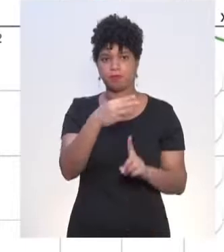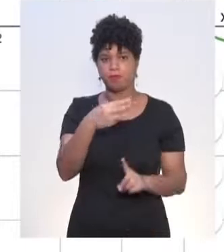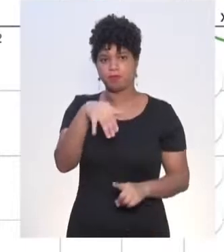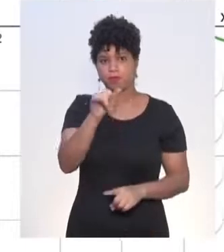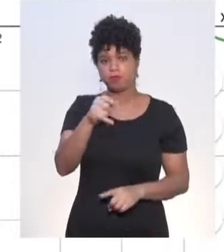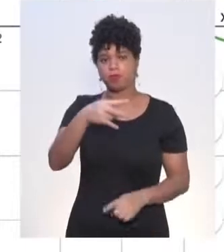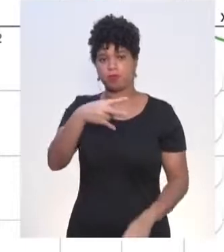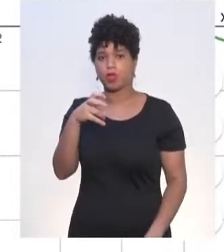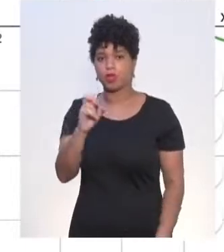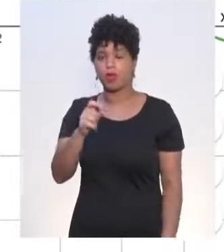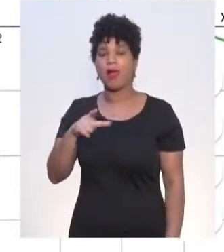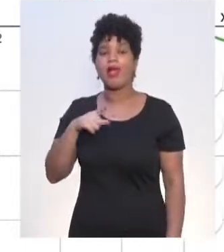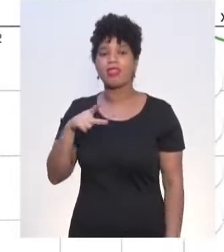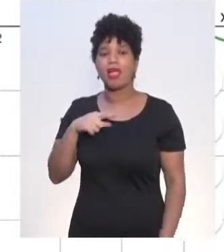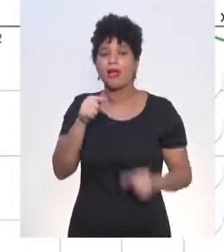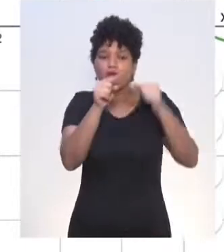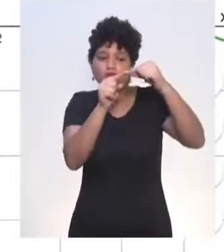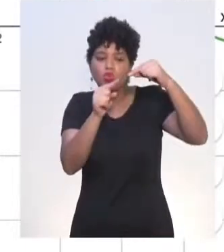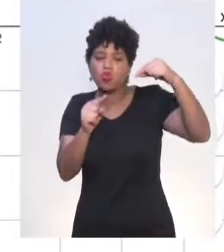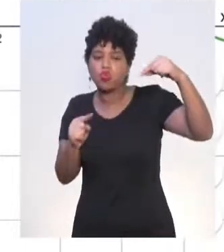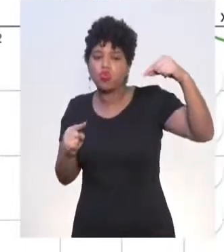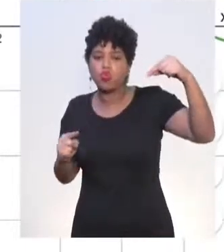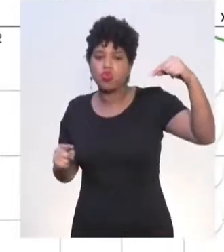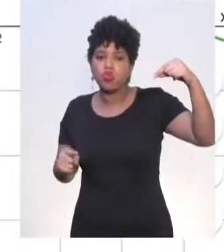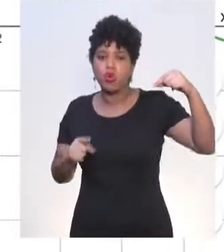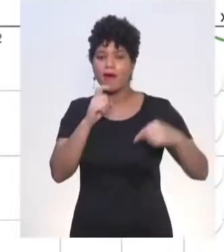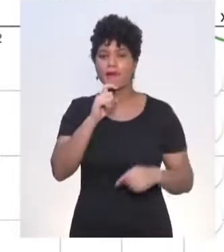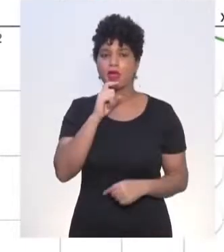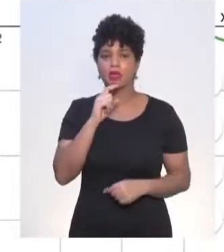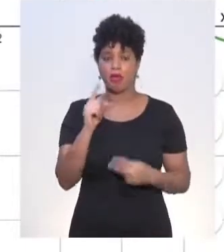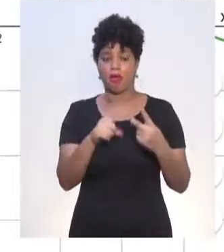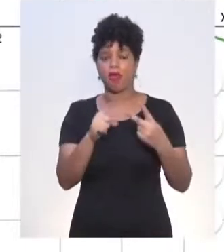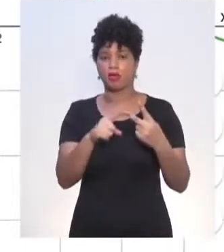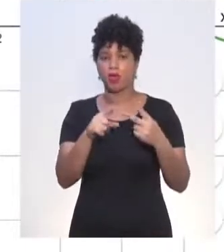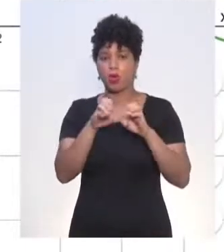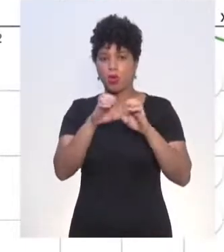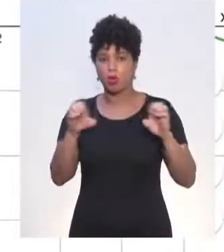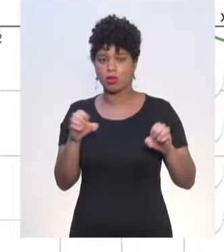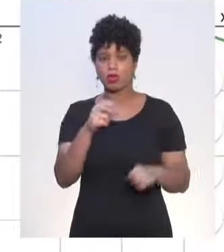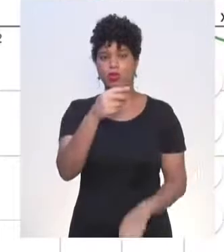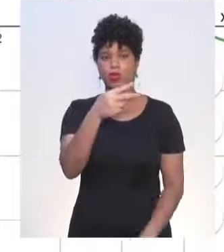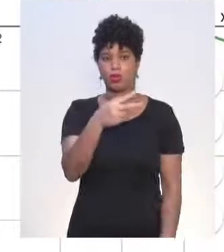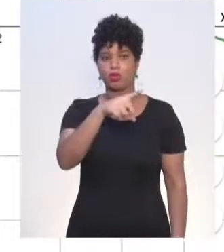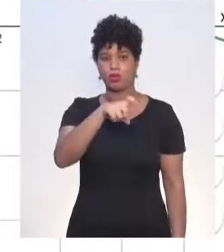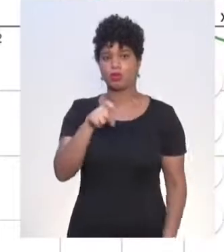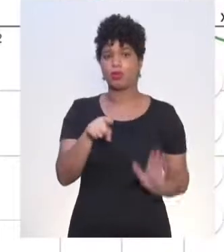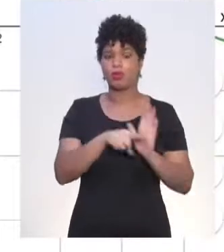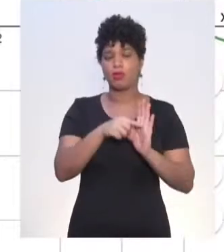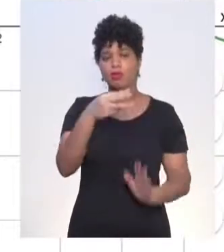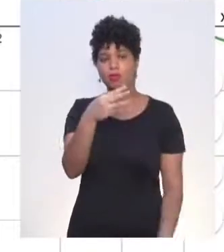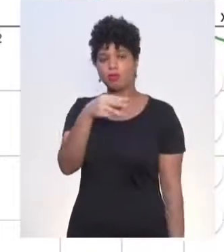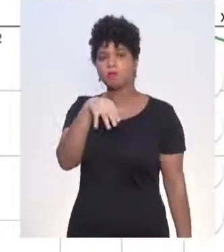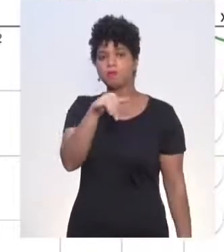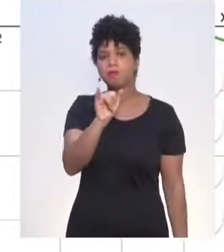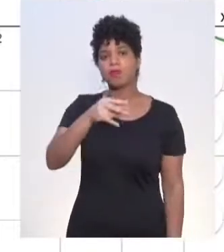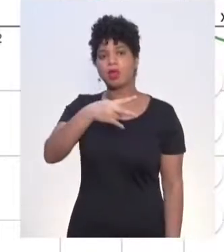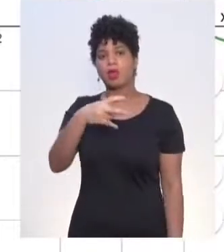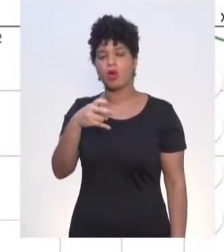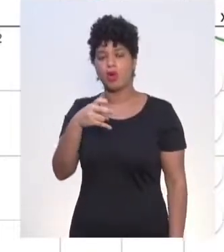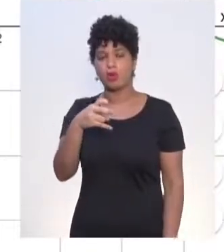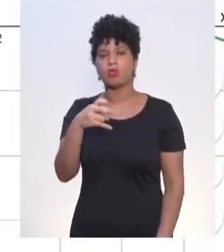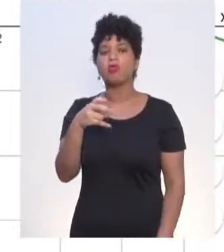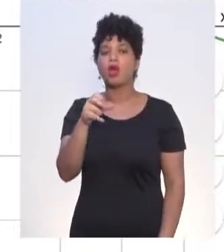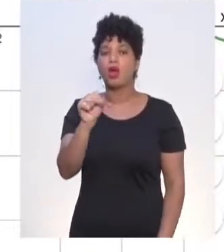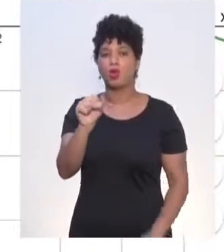verde aqui. E eu tenho essa segunda aqui, ó, 2x menos 3y é igual a menos